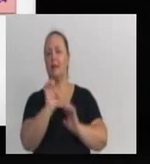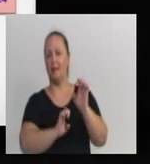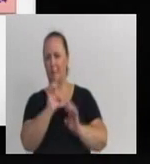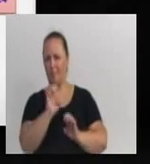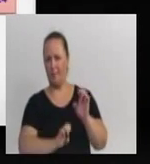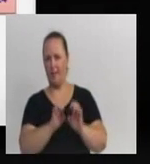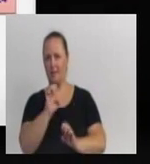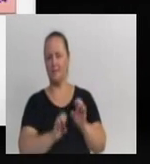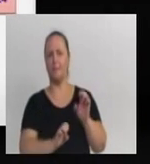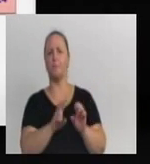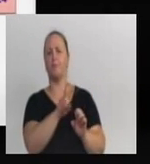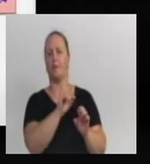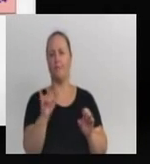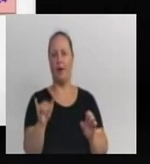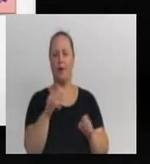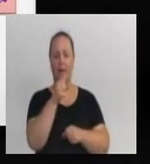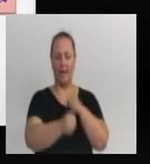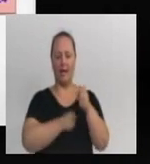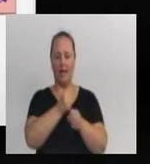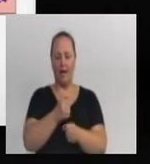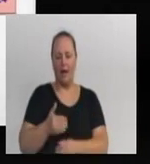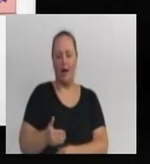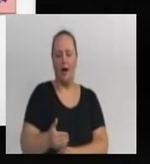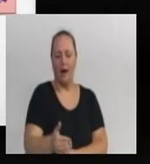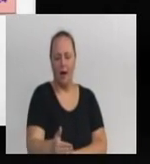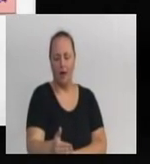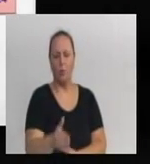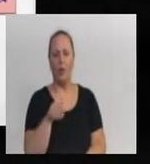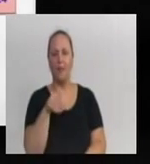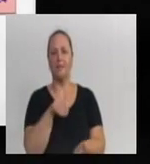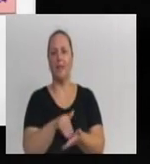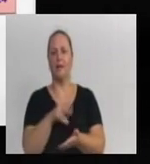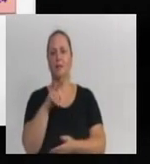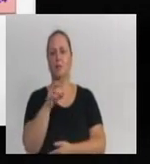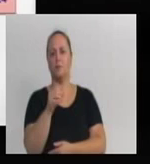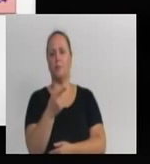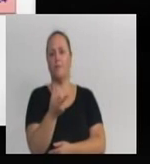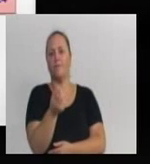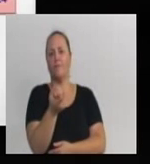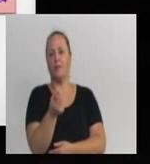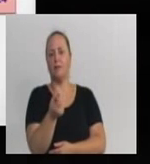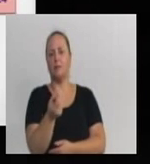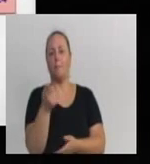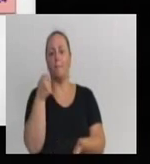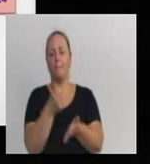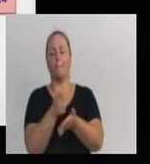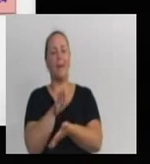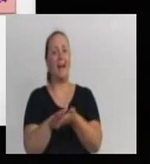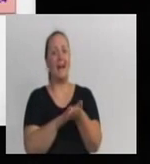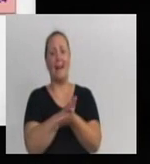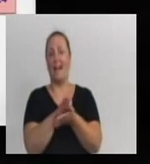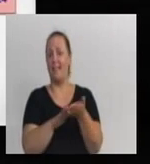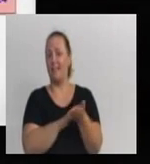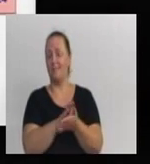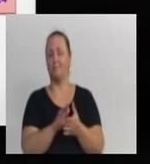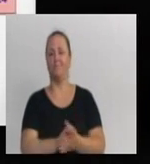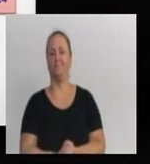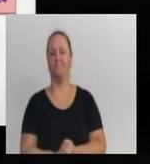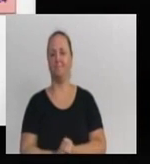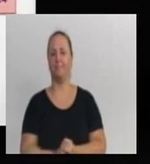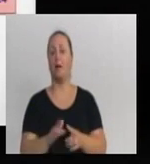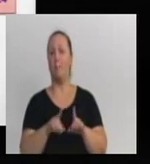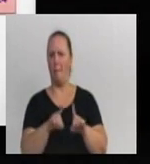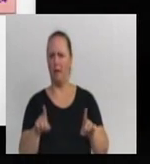de 2016 a 2020, 100% do IPTU. Enquanto isso, o Zezinho, o Joãozinho, e